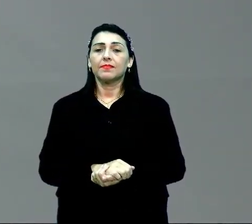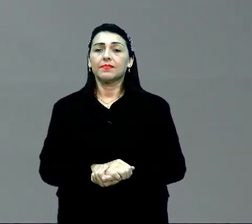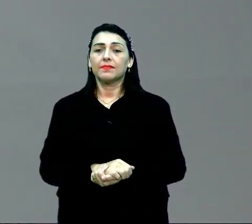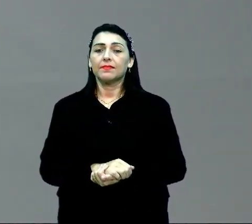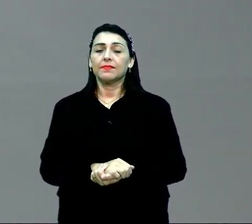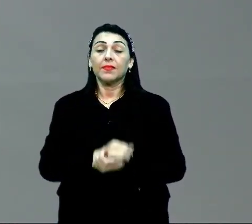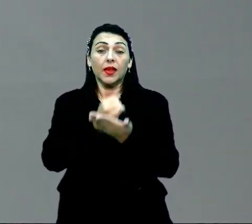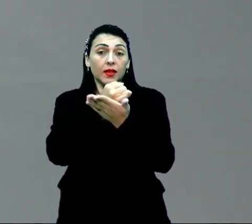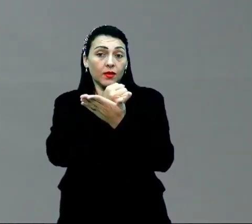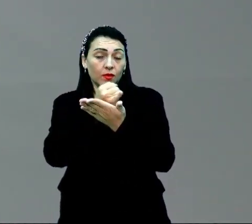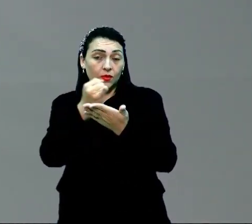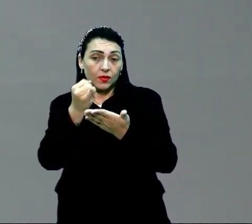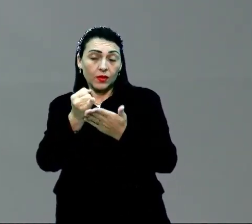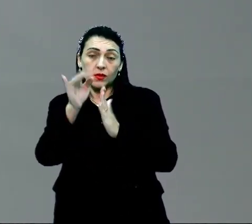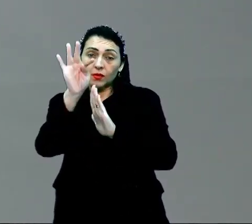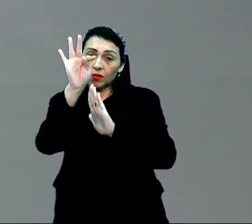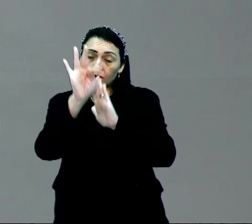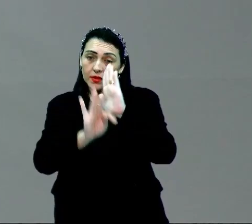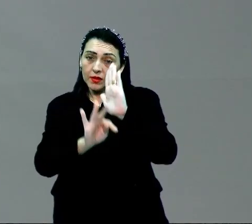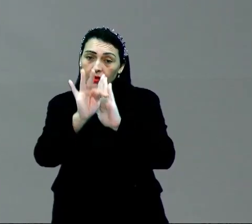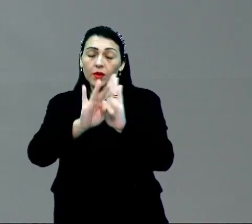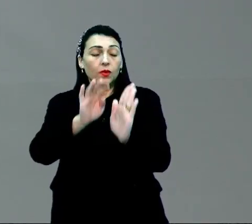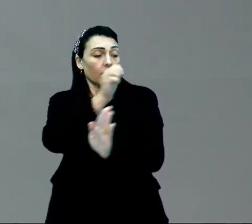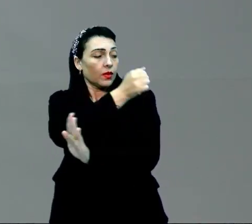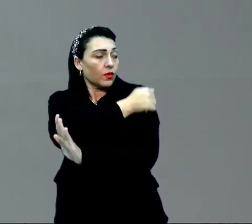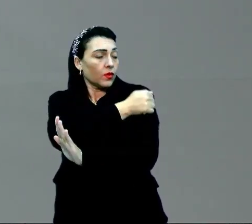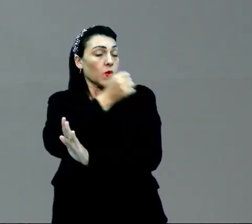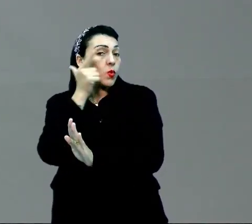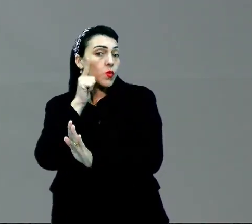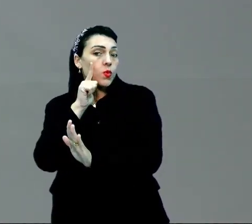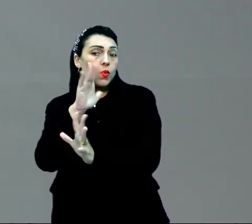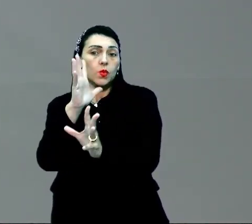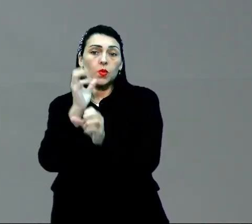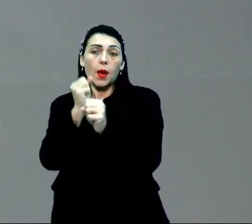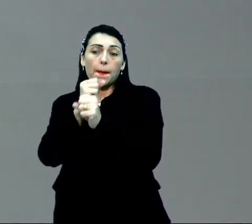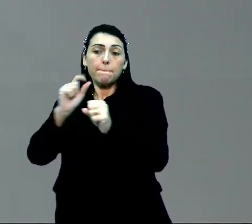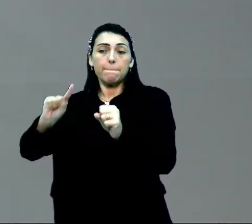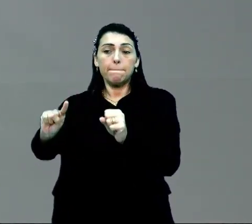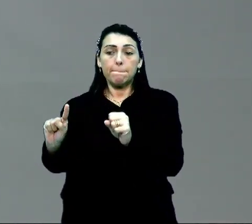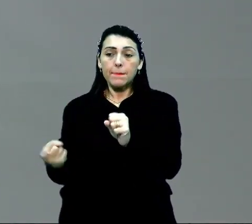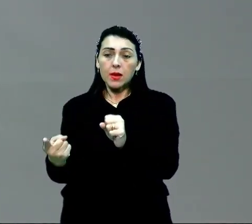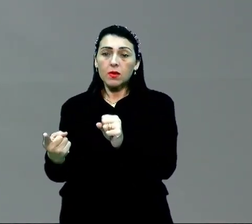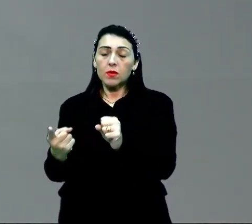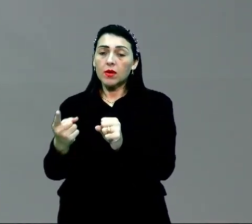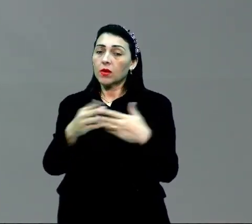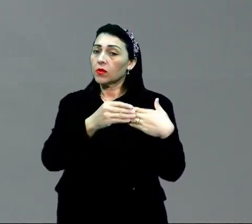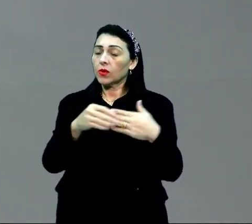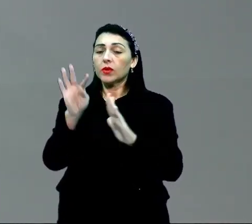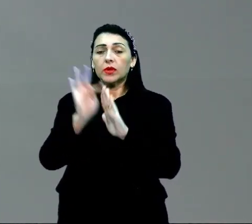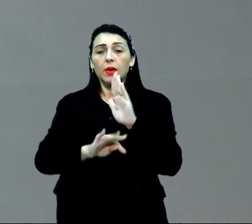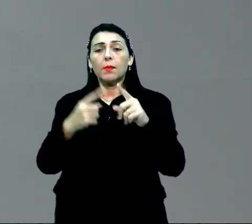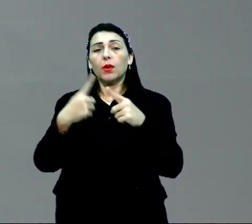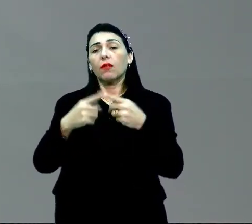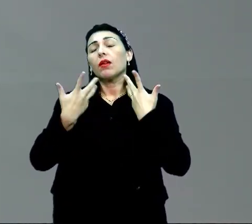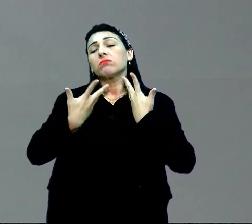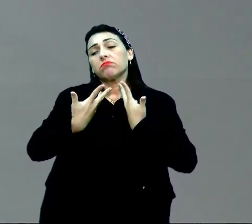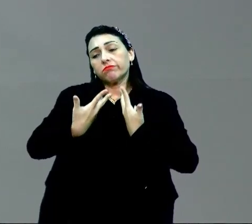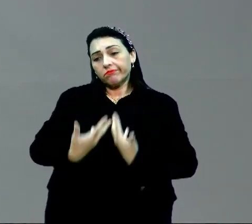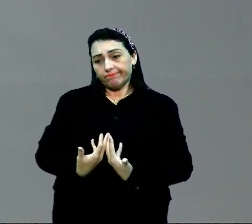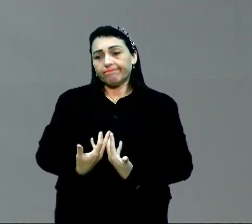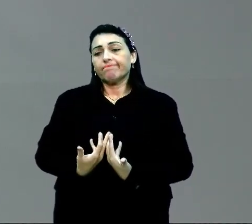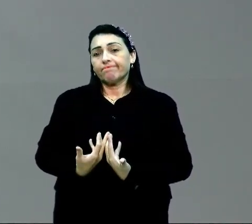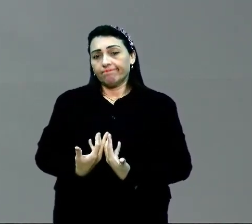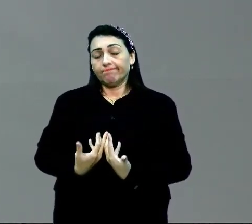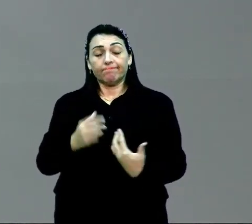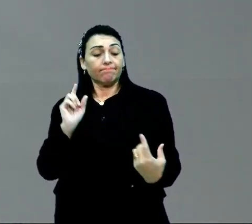uma introdução de um texto de uma aluna que alcançou uma pontuação 1000. Eu não trouxe o texto todo porque vai ficar muito cansativo, né?